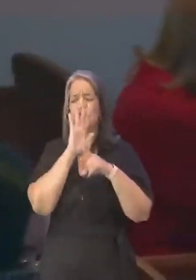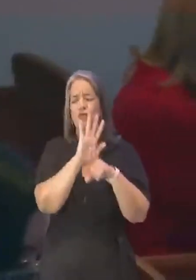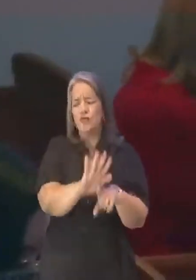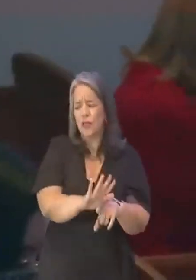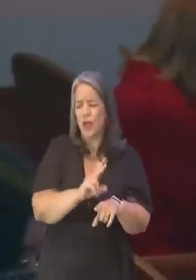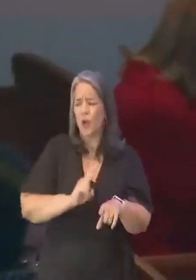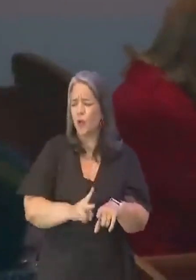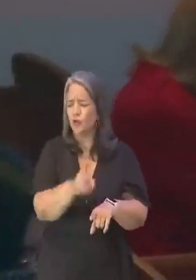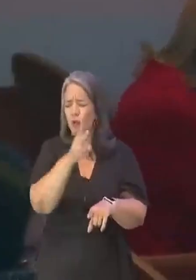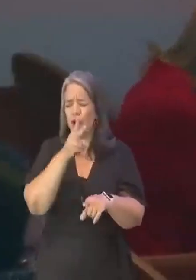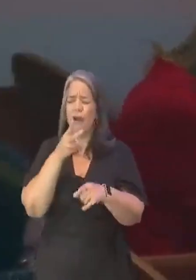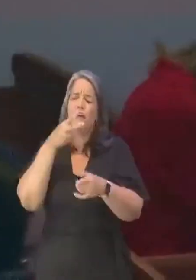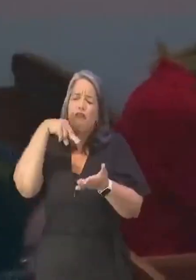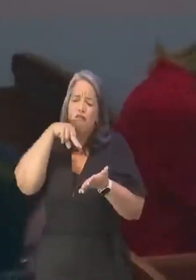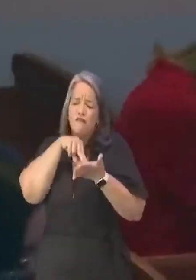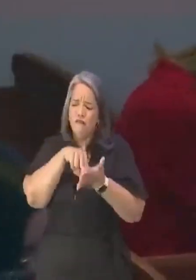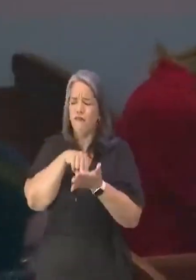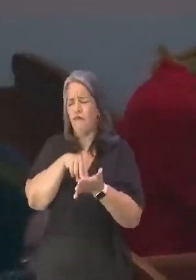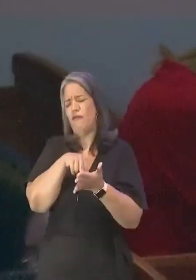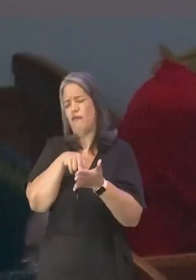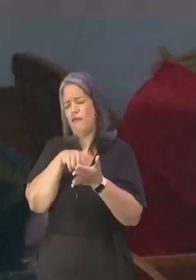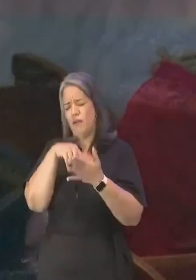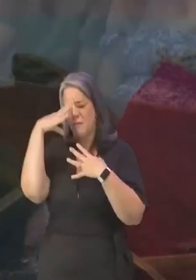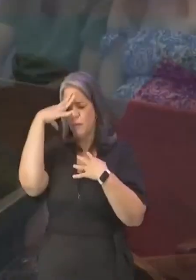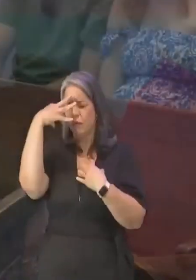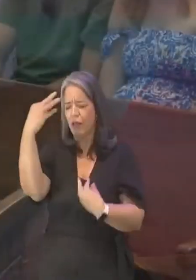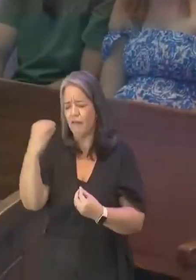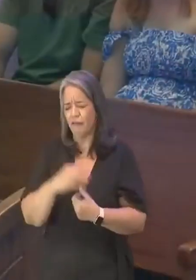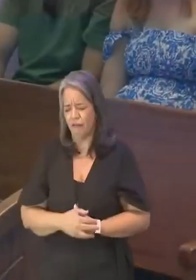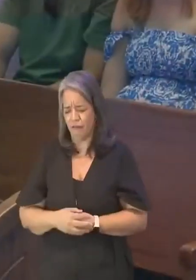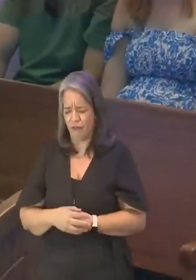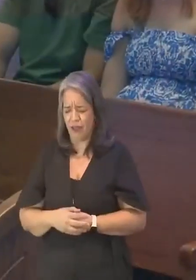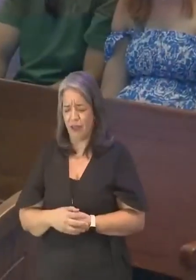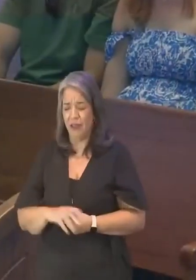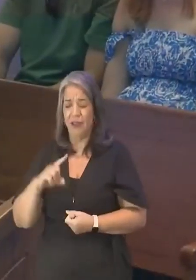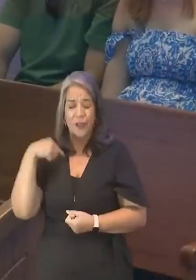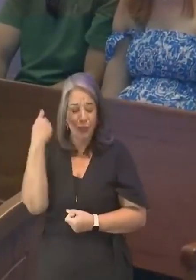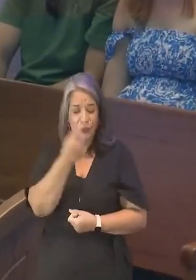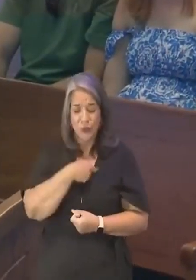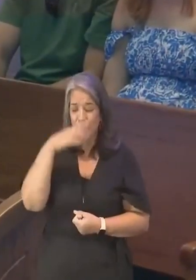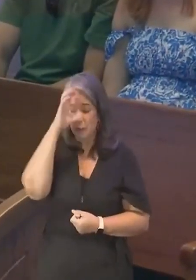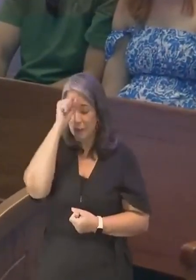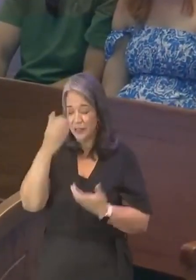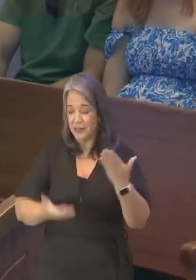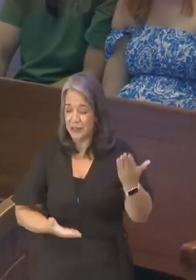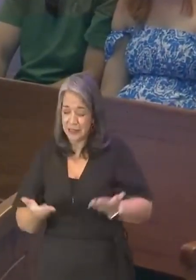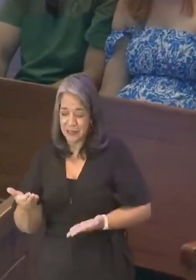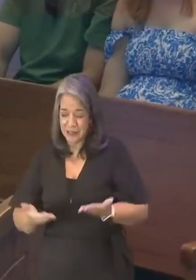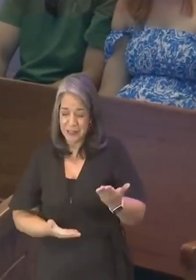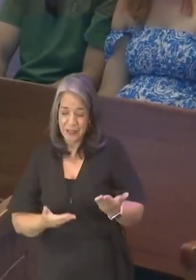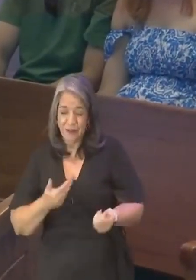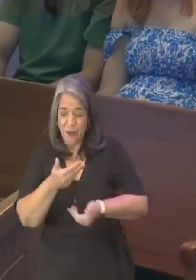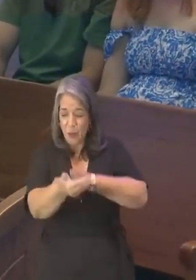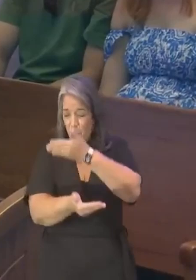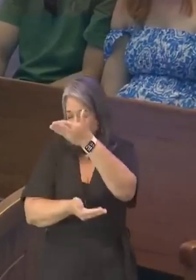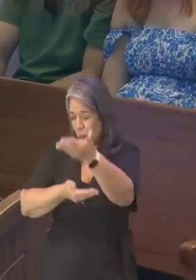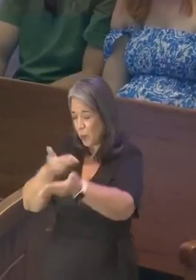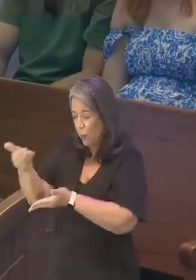estiverem errando. Que possamos servir uns aos outros como tua